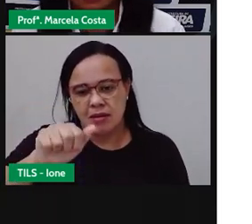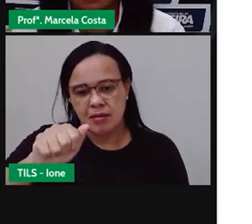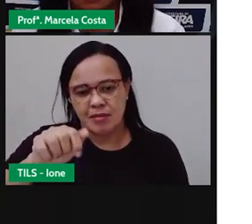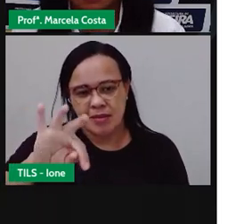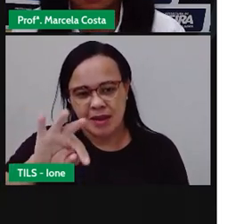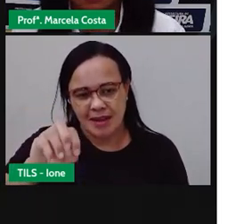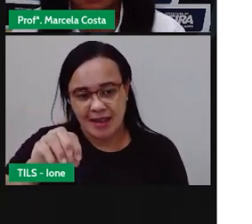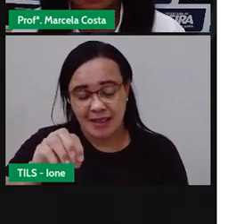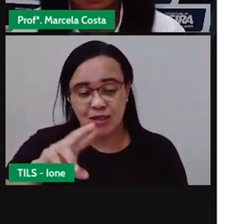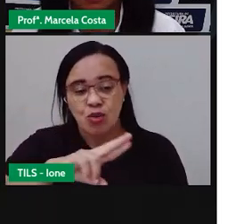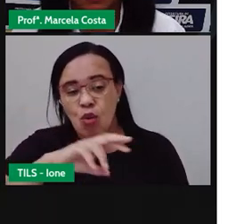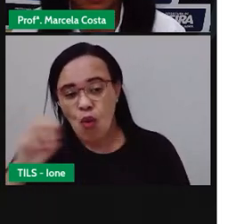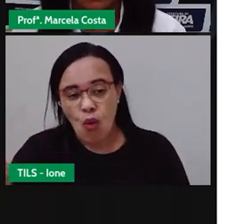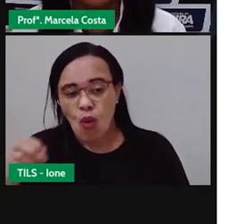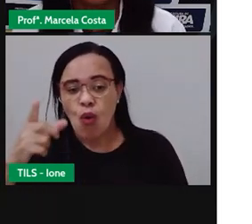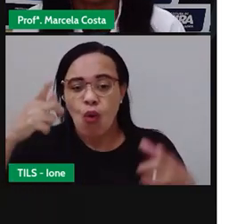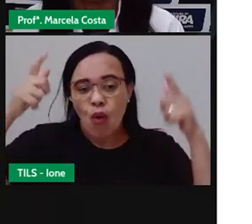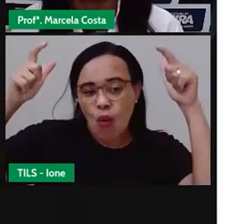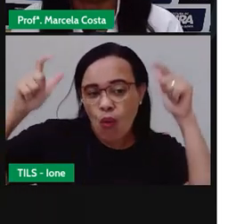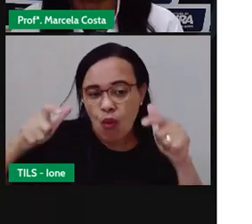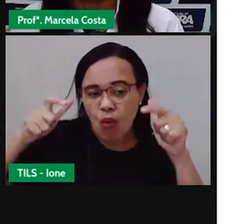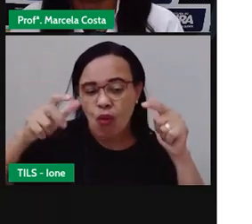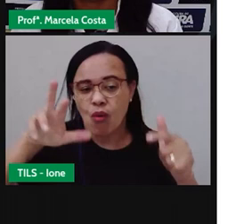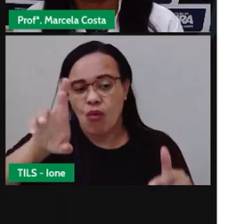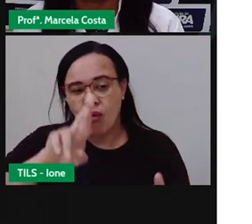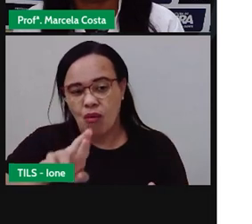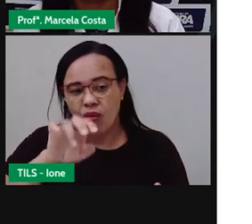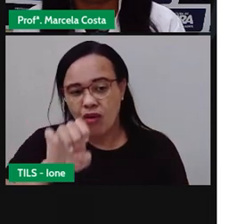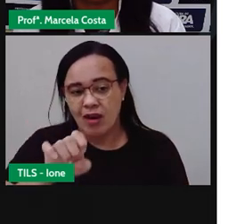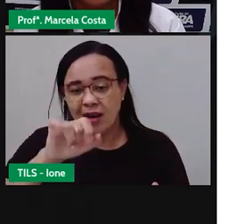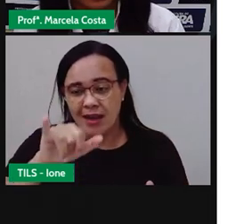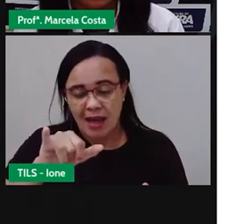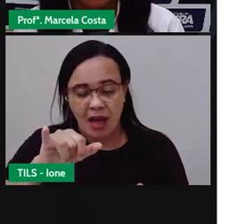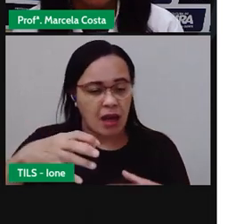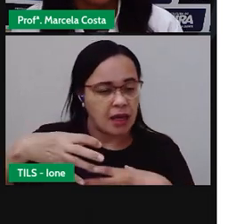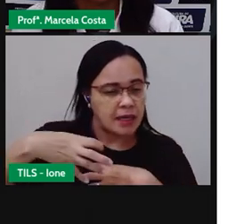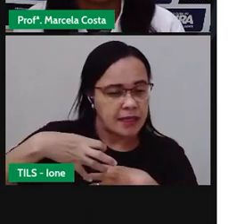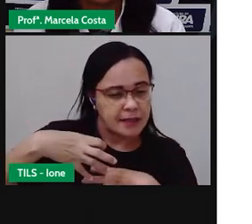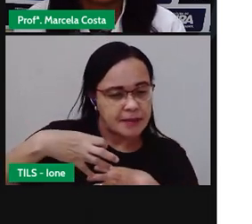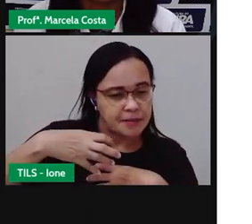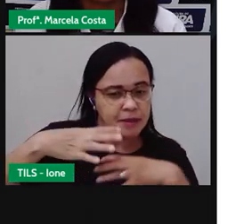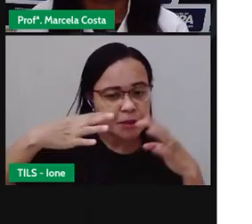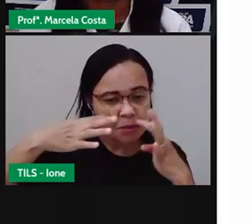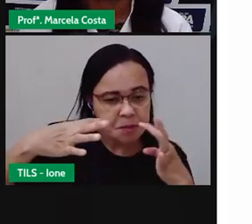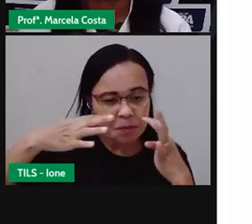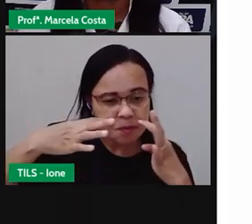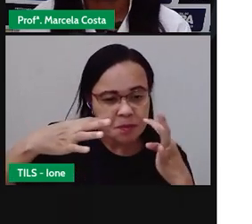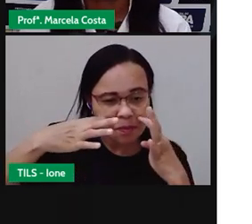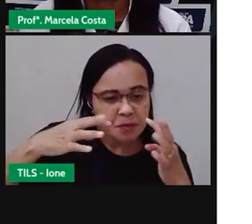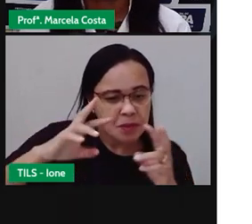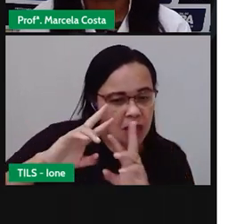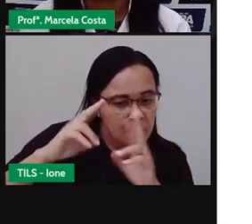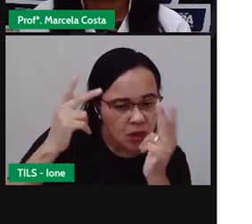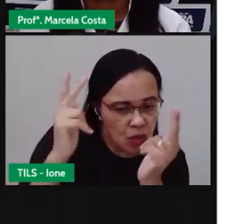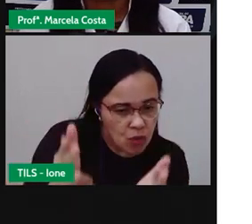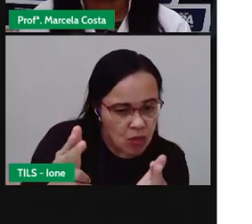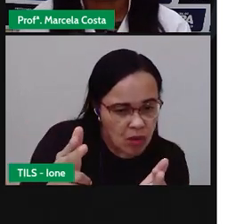Rei é o saeem produzido pela epiderme é o mesmo ou é diferente